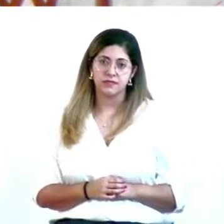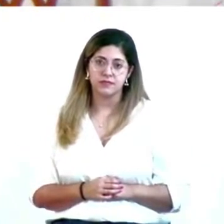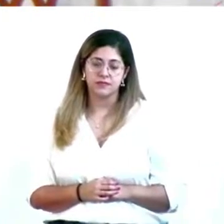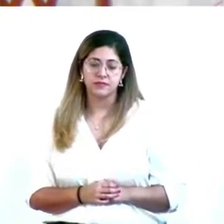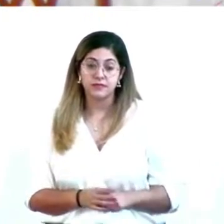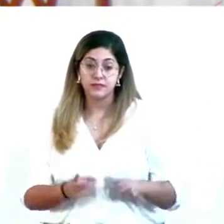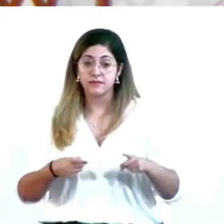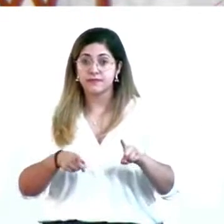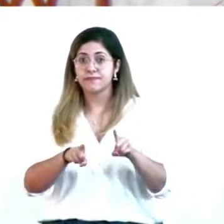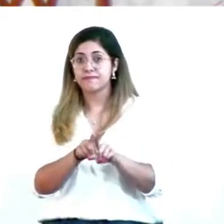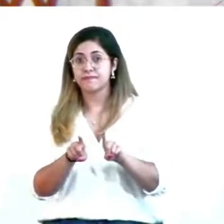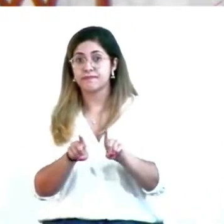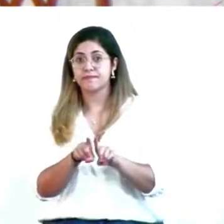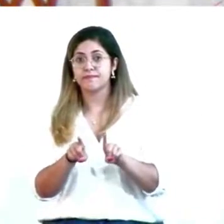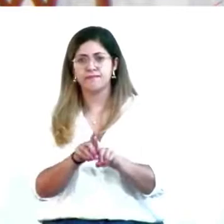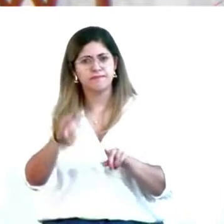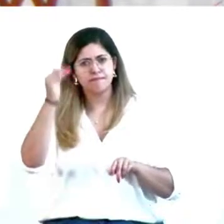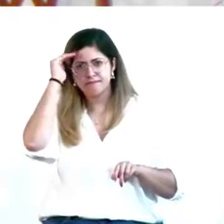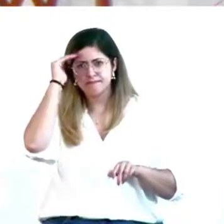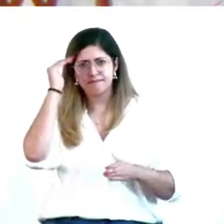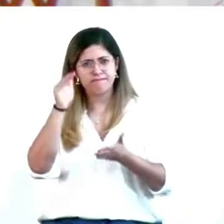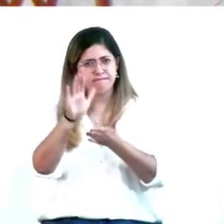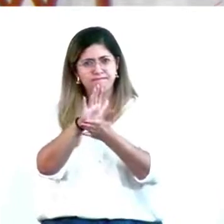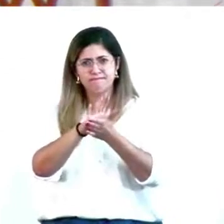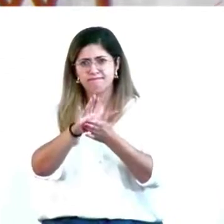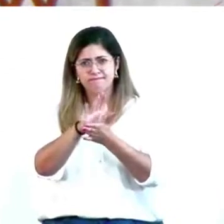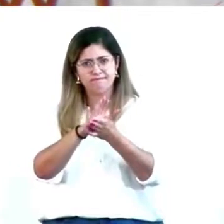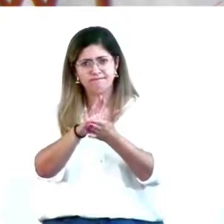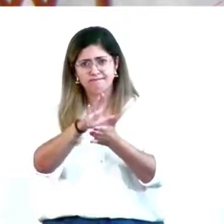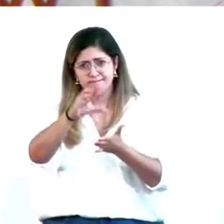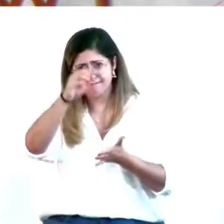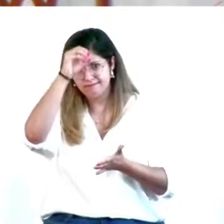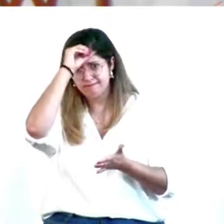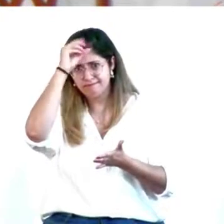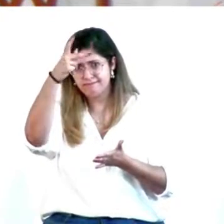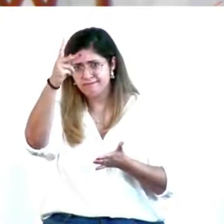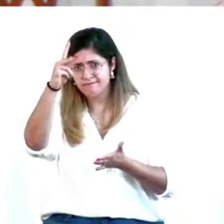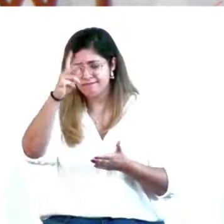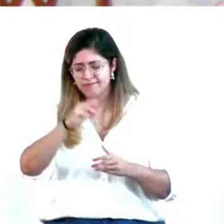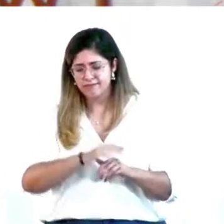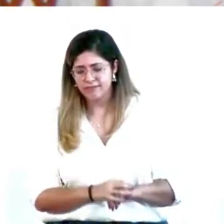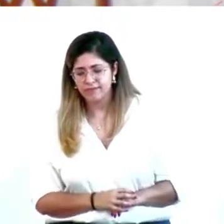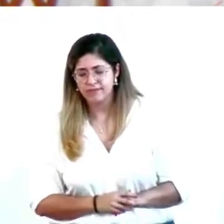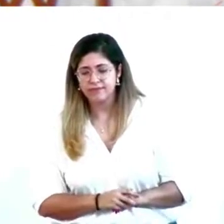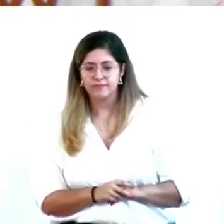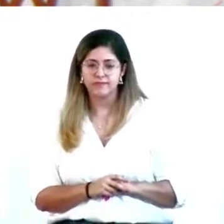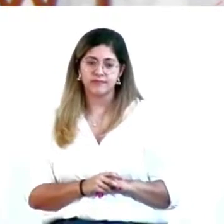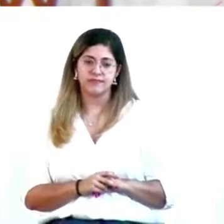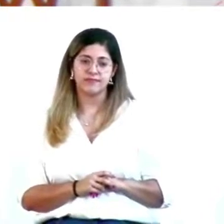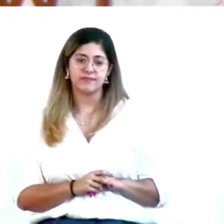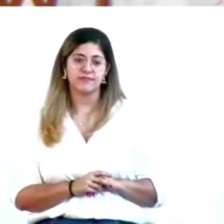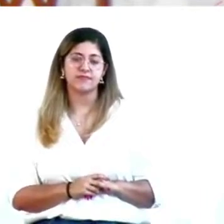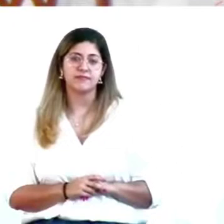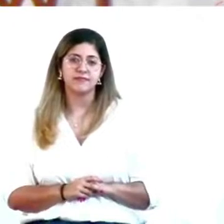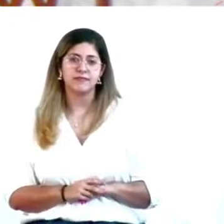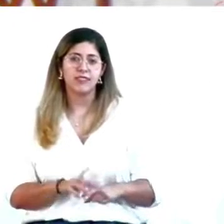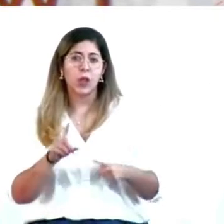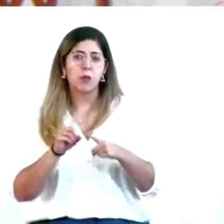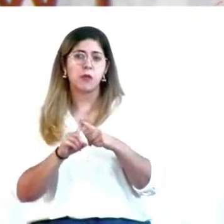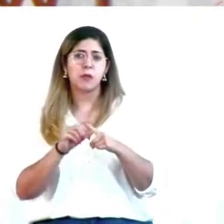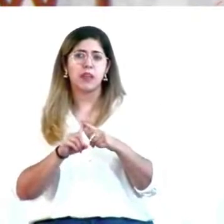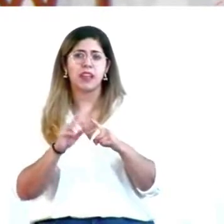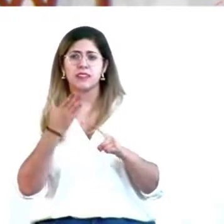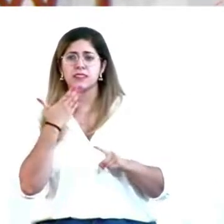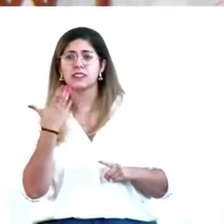Então você não entendeu todo o aspecto da habitação de Deus na sua salvação, porque você de fato